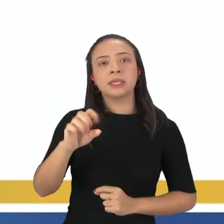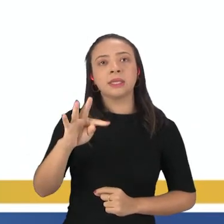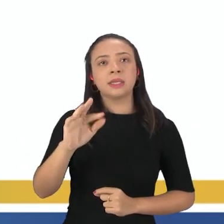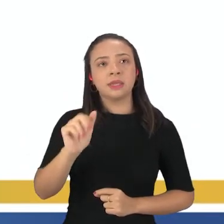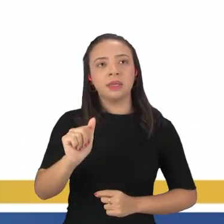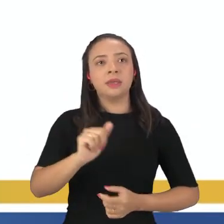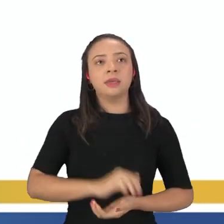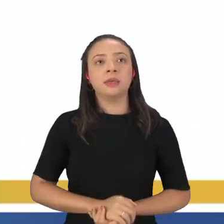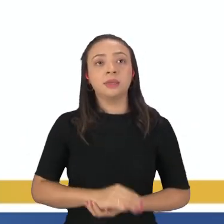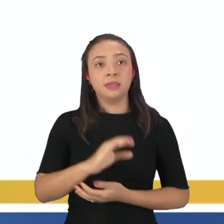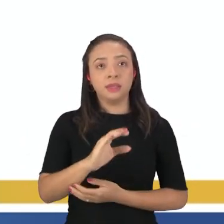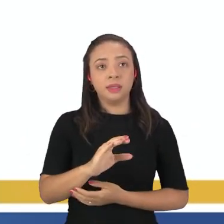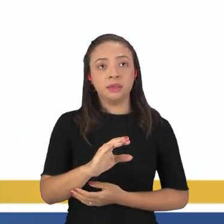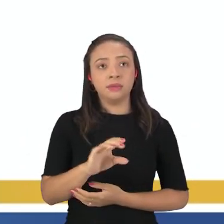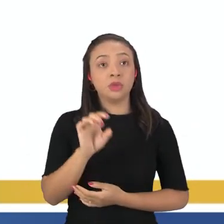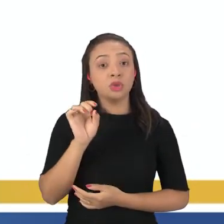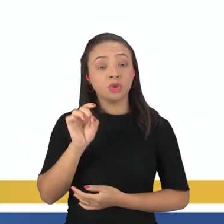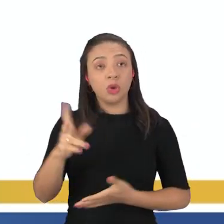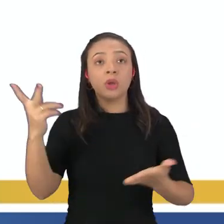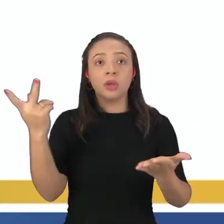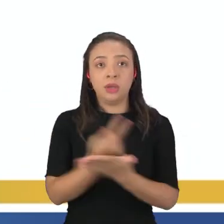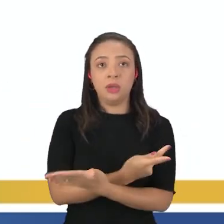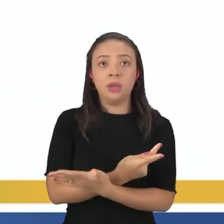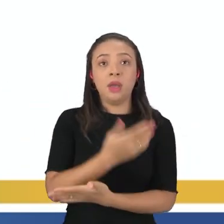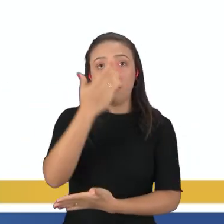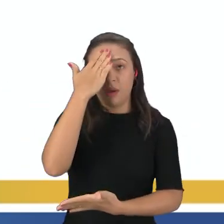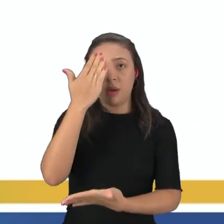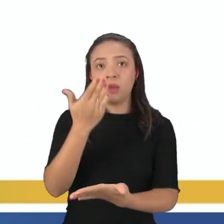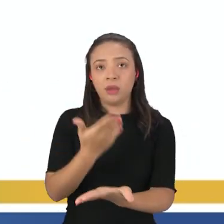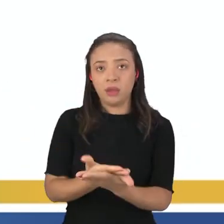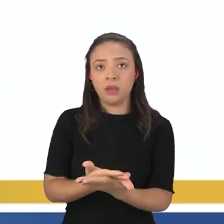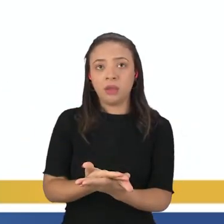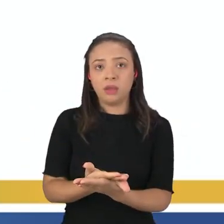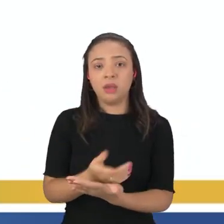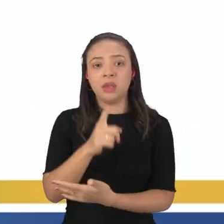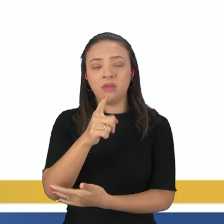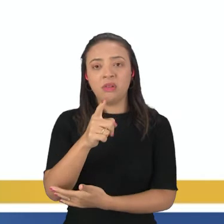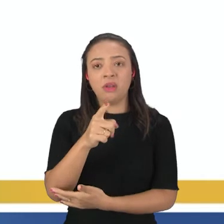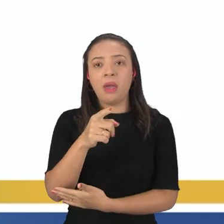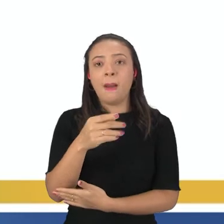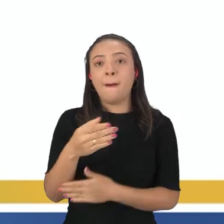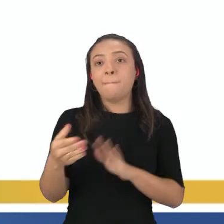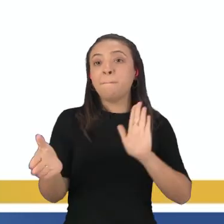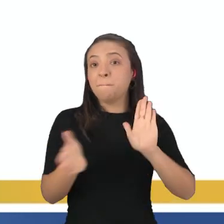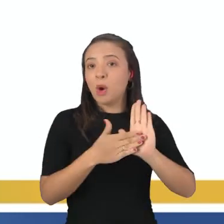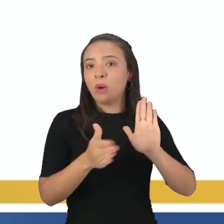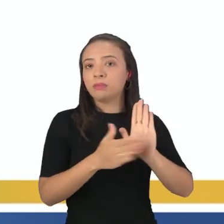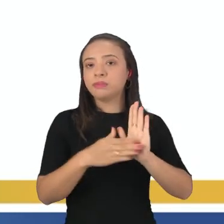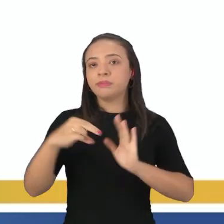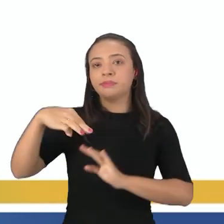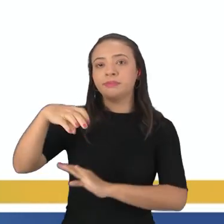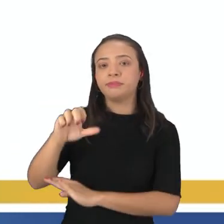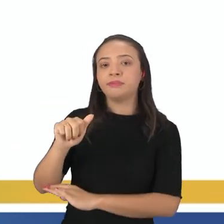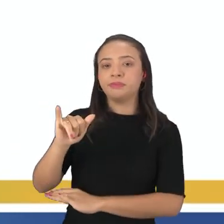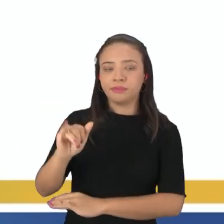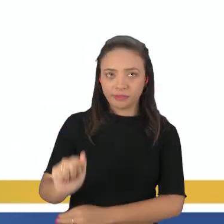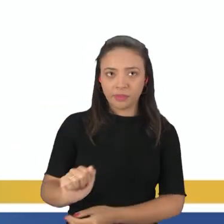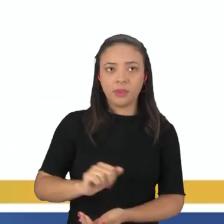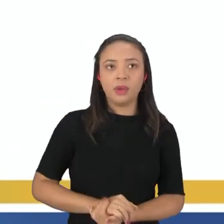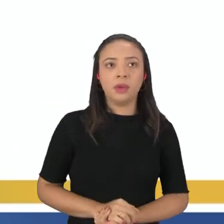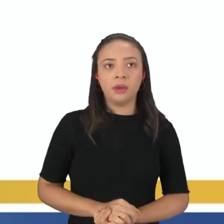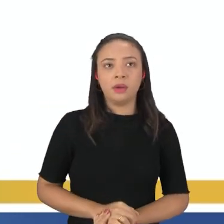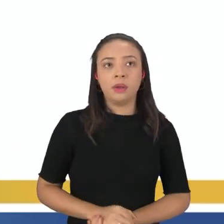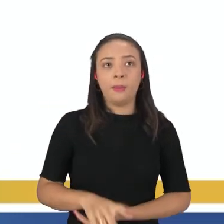ocasião, acreditei, pois em sua meia promessa. D. Passei